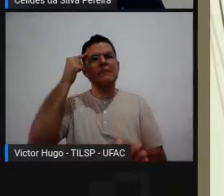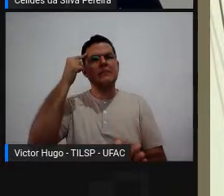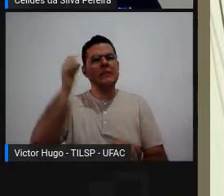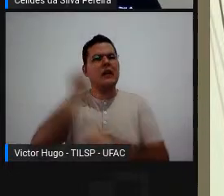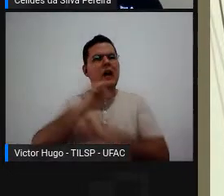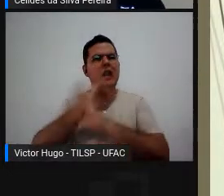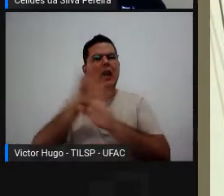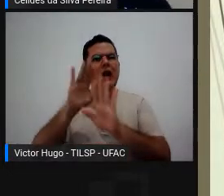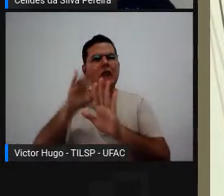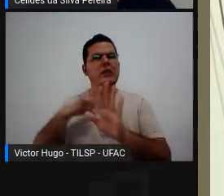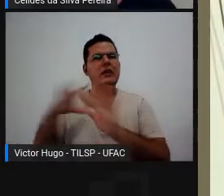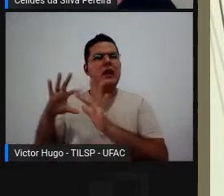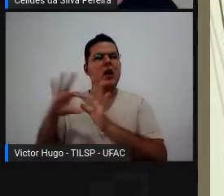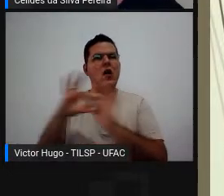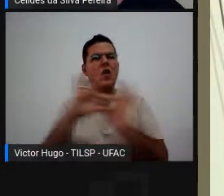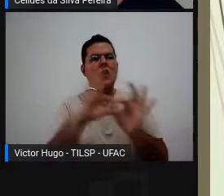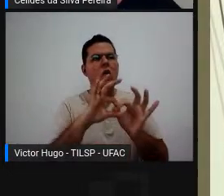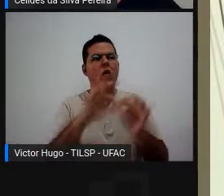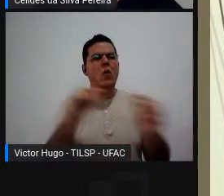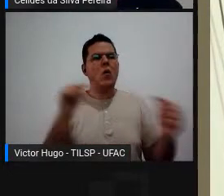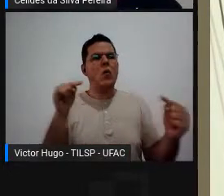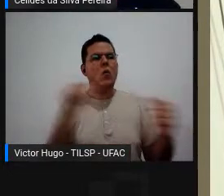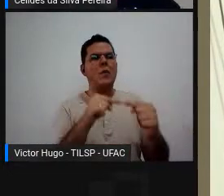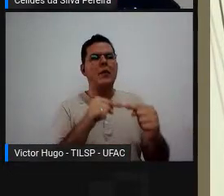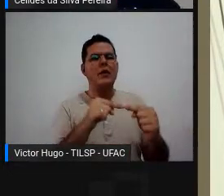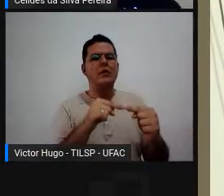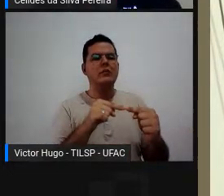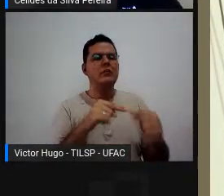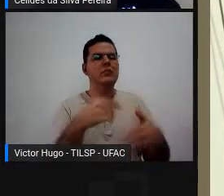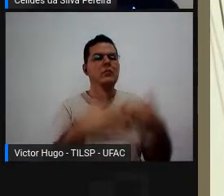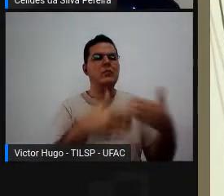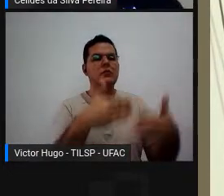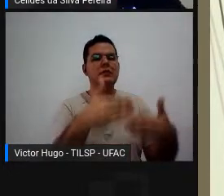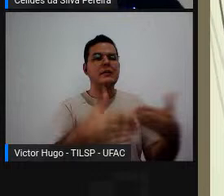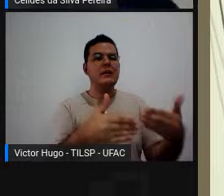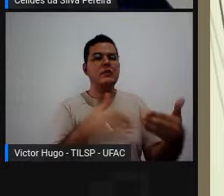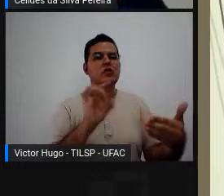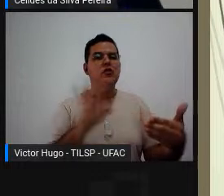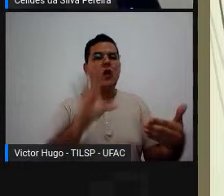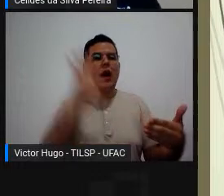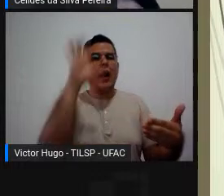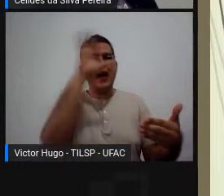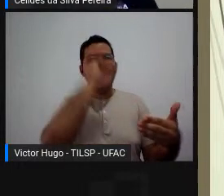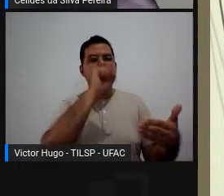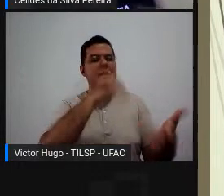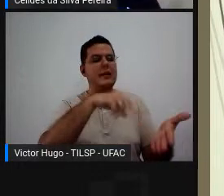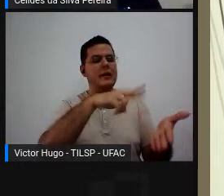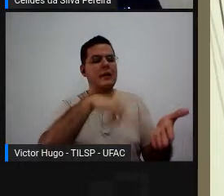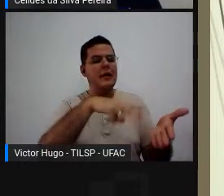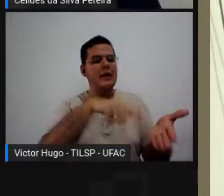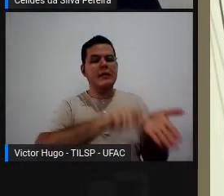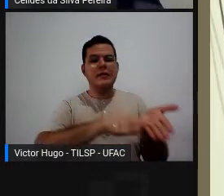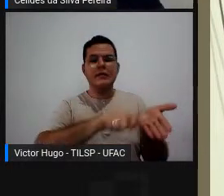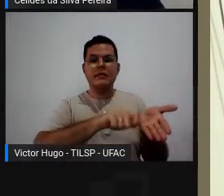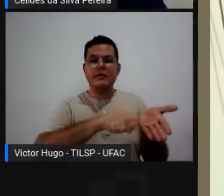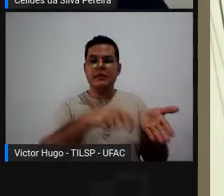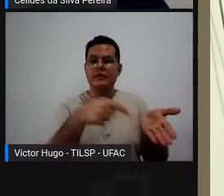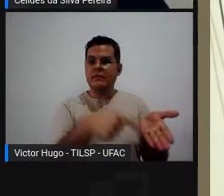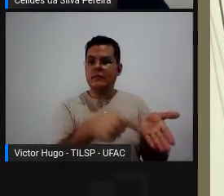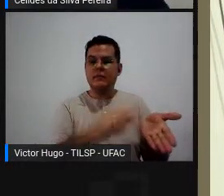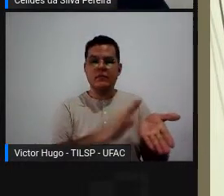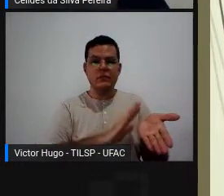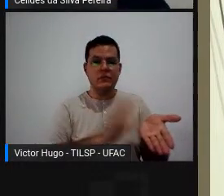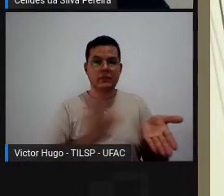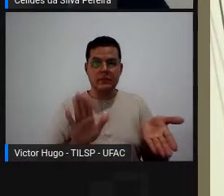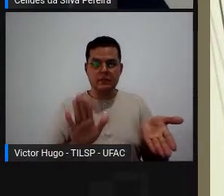associado apenas ao processo de escolarização, aprendizado da escrita, por